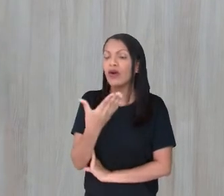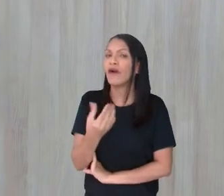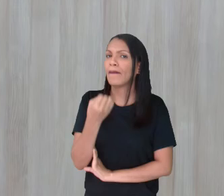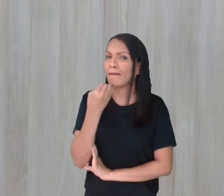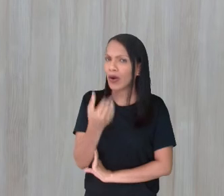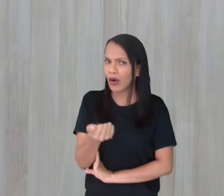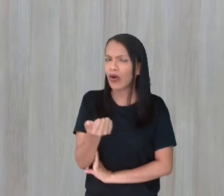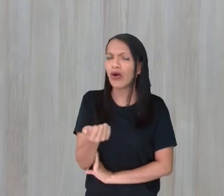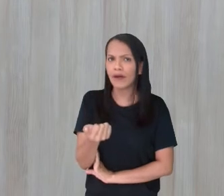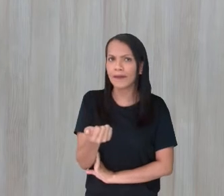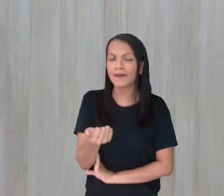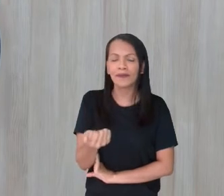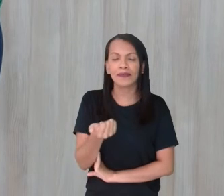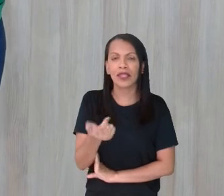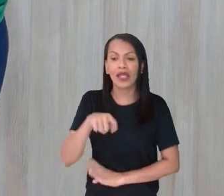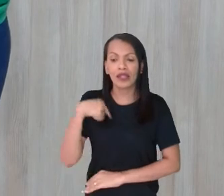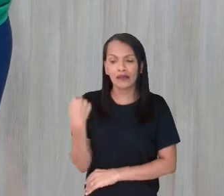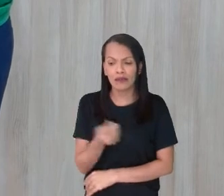bem pertencente